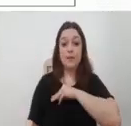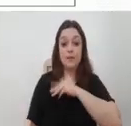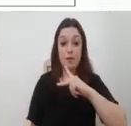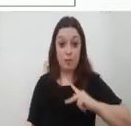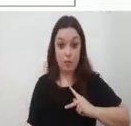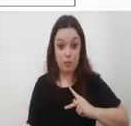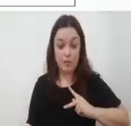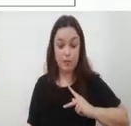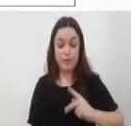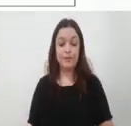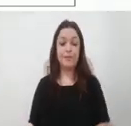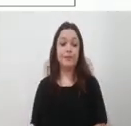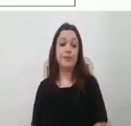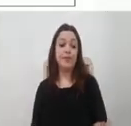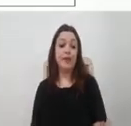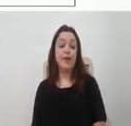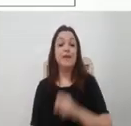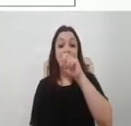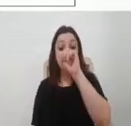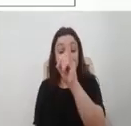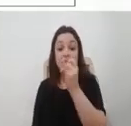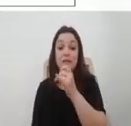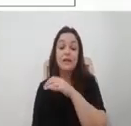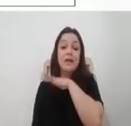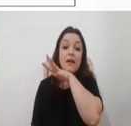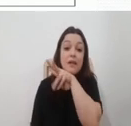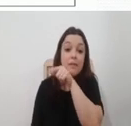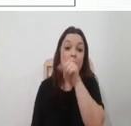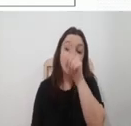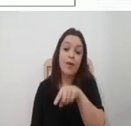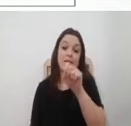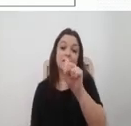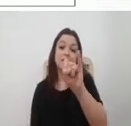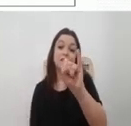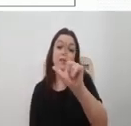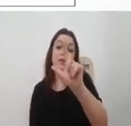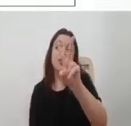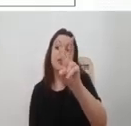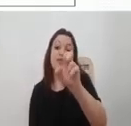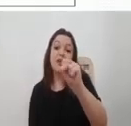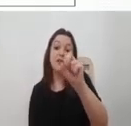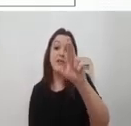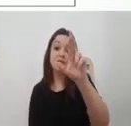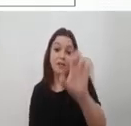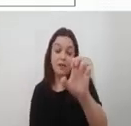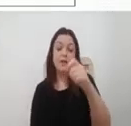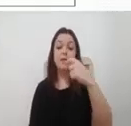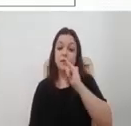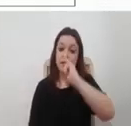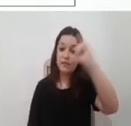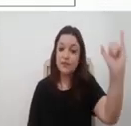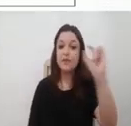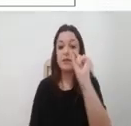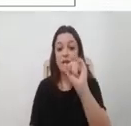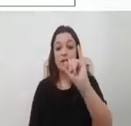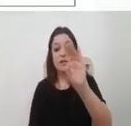essa denúncia ao Ministério Público. No caso dos animais silvestres, essa denúncia ela deve ser